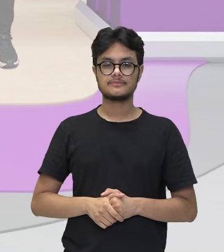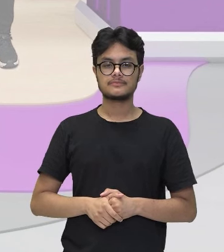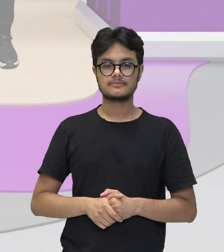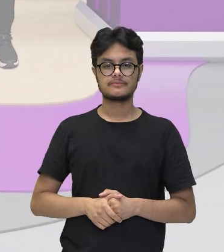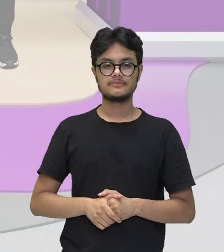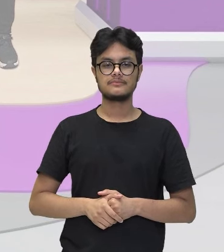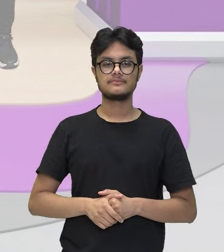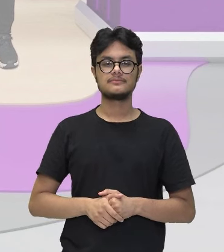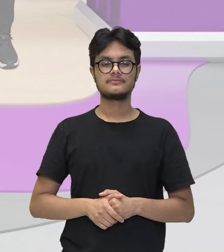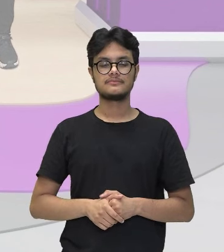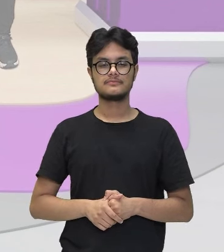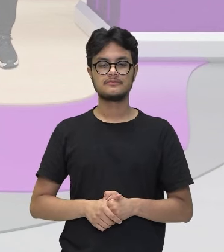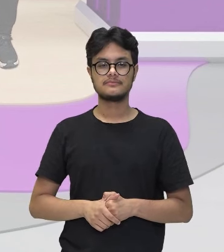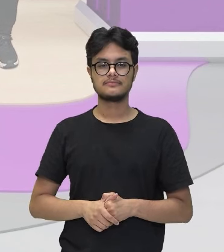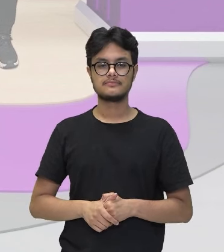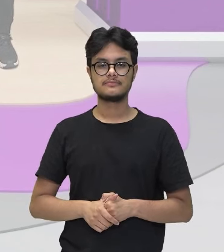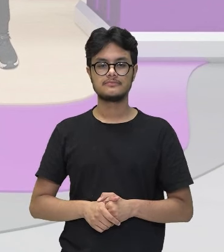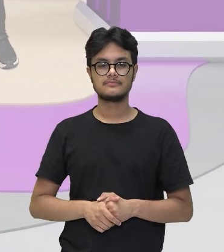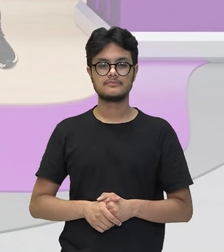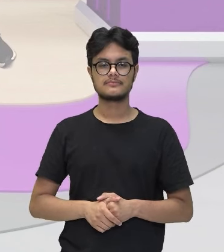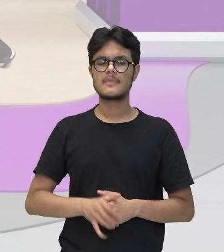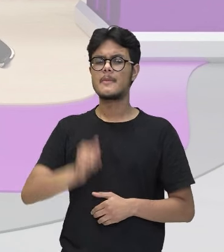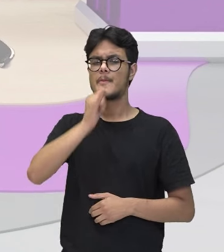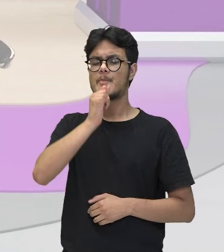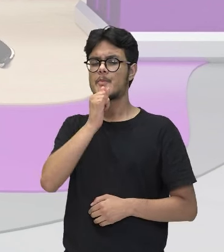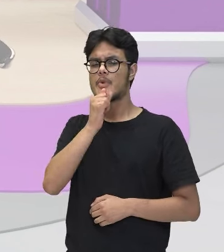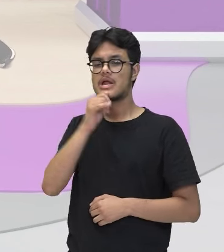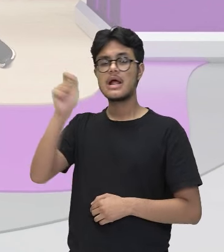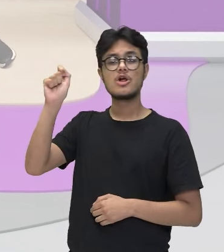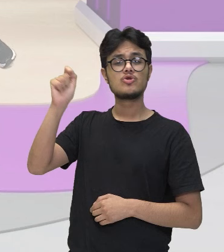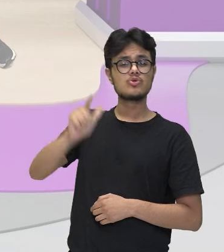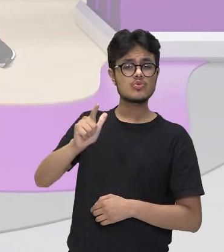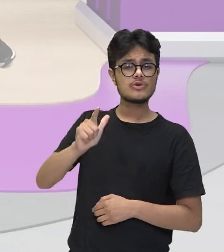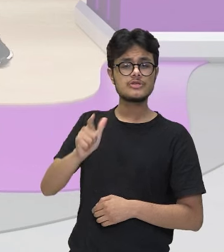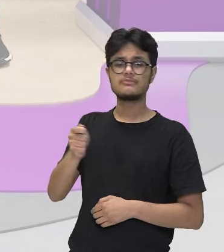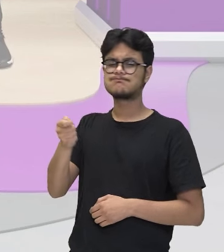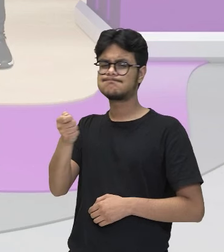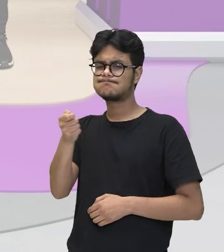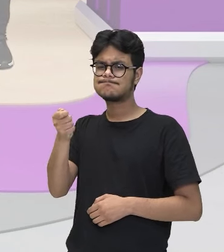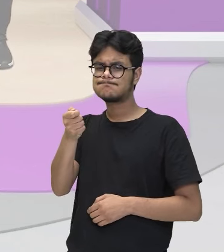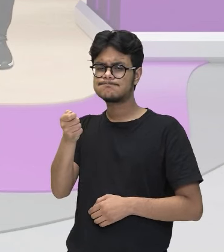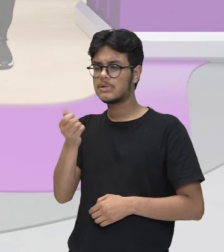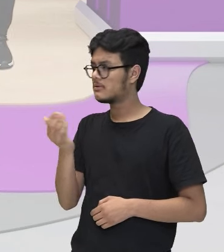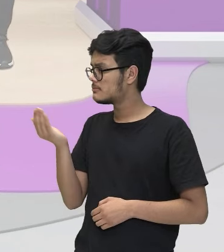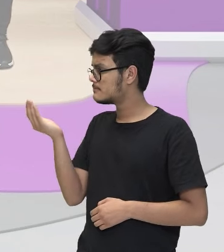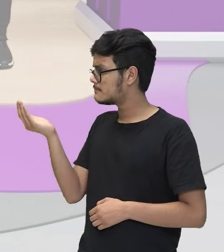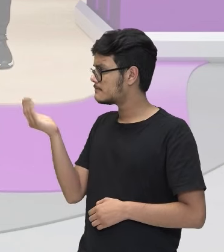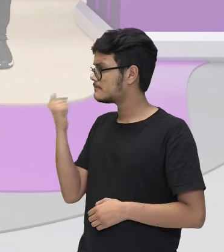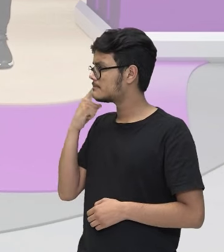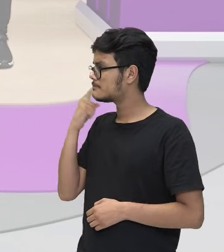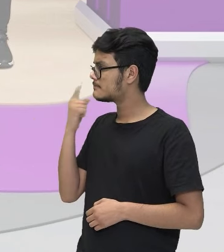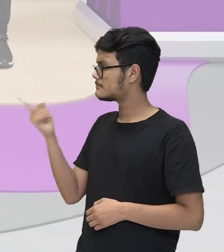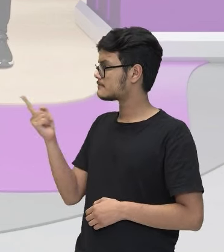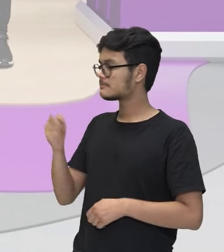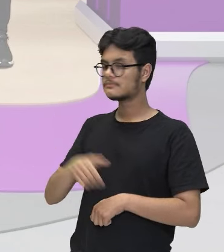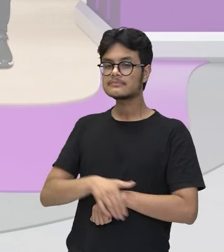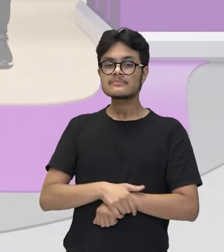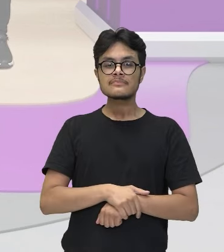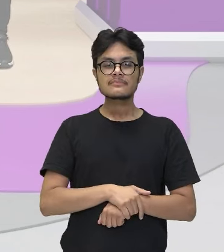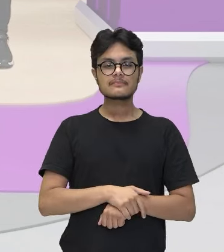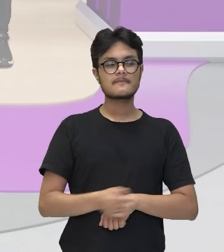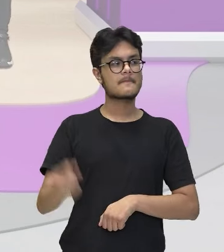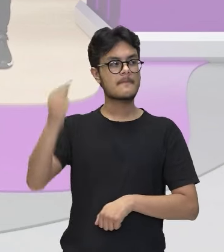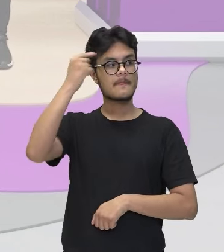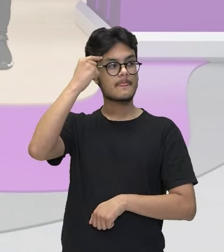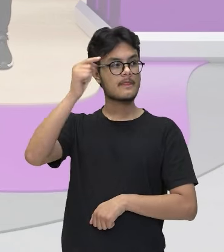uma lanterna, Então, ele está focando justamente ali em um dos lados do triângulo. Então, imagine que essa lanterna, focando